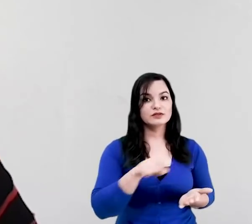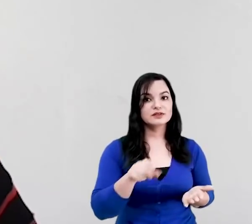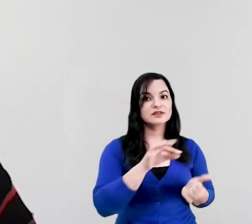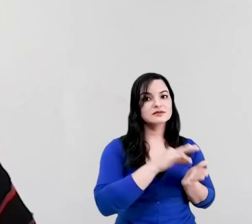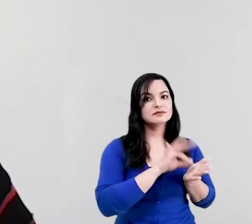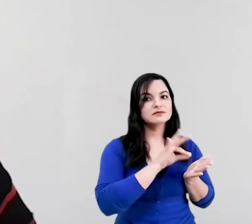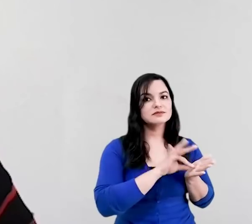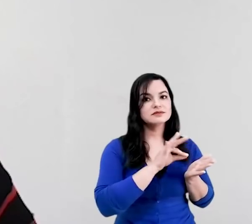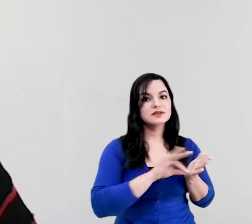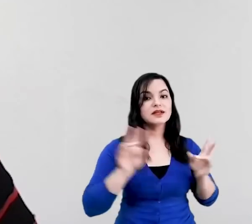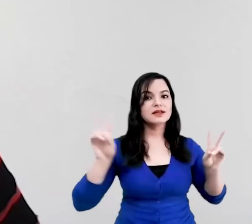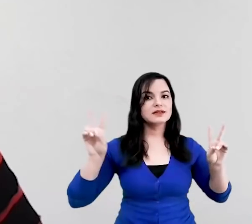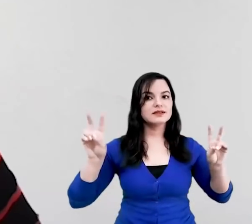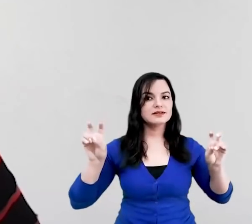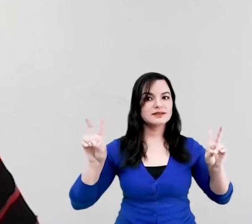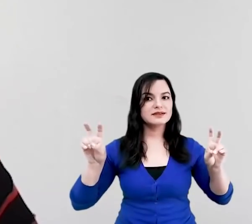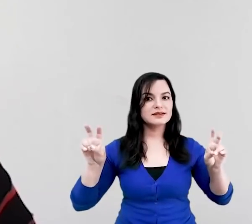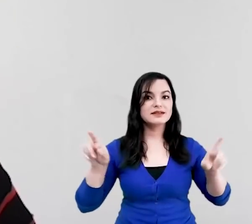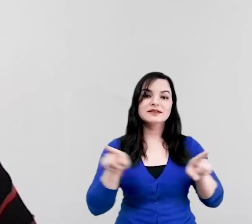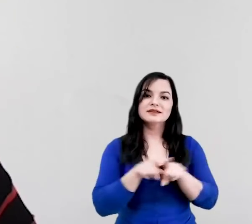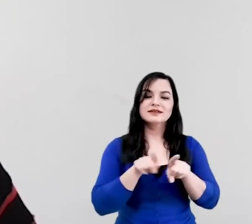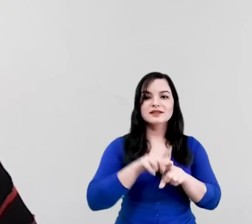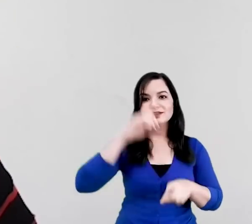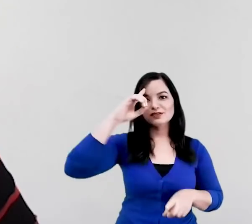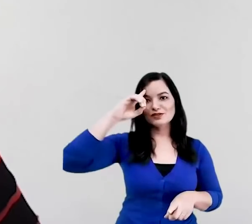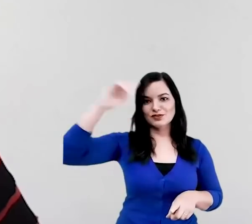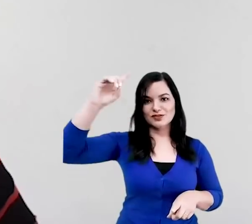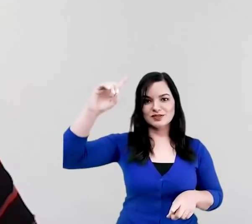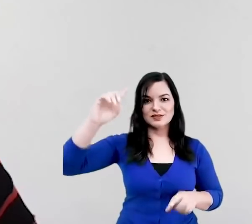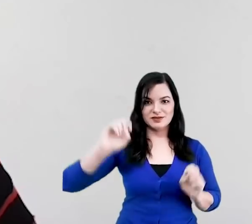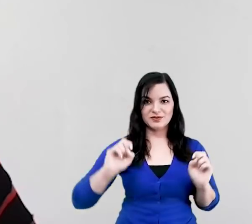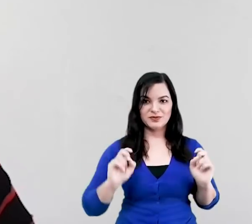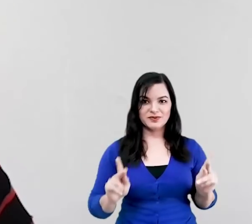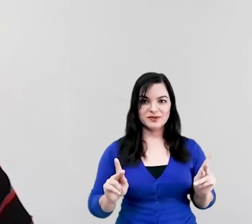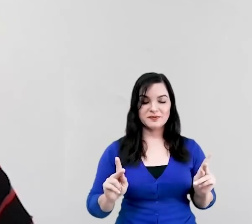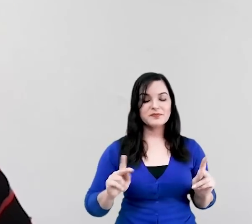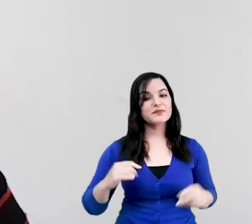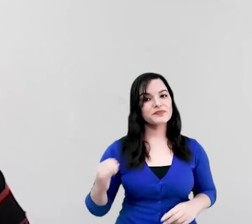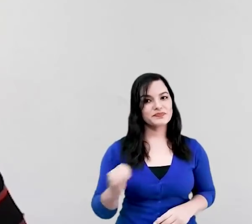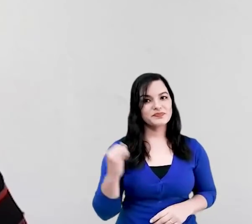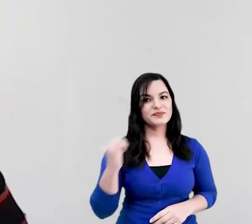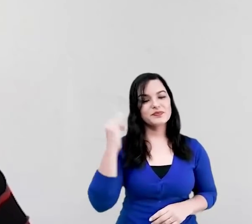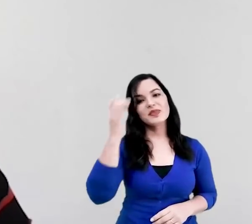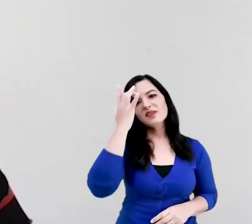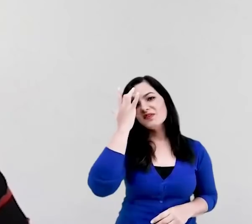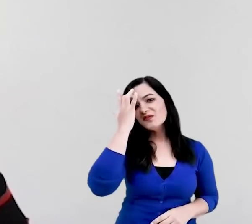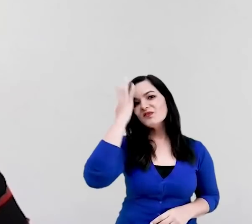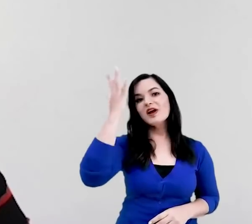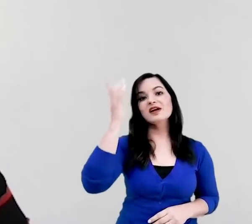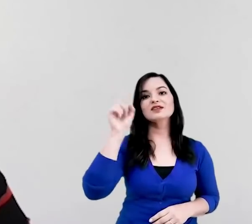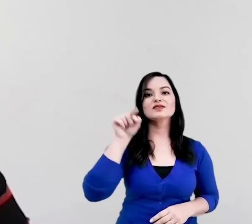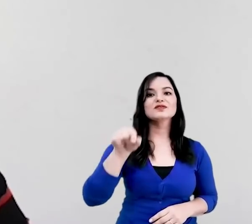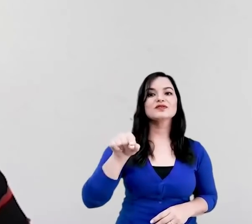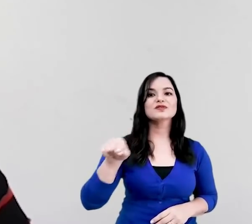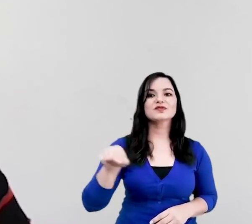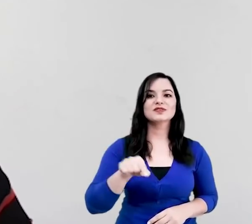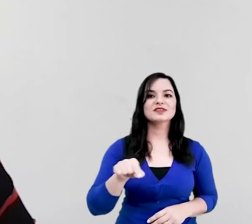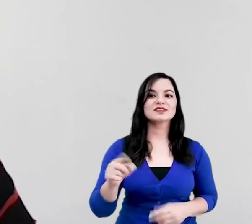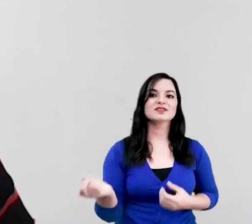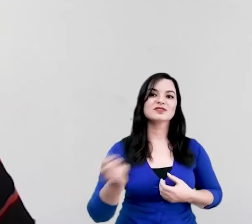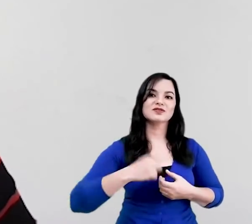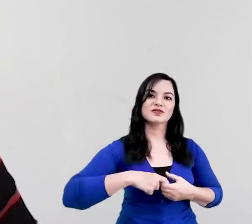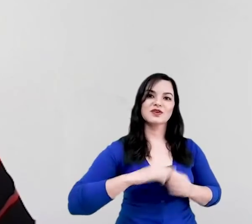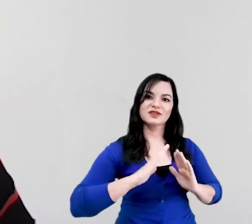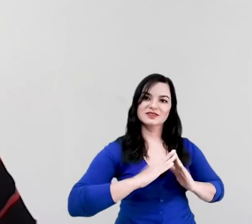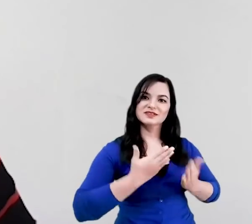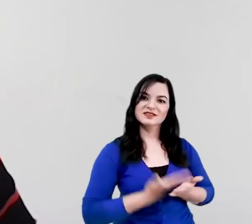o tema da aula e a data de hoje. Isso vai facilitar bastante quando vocês retornarem lá para a escola.